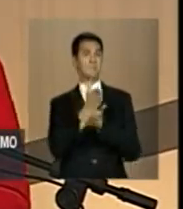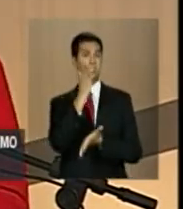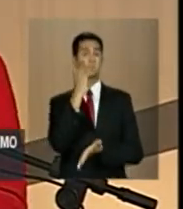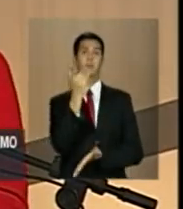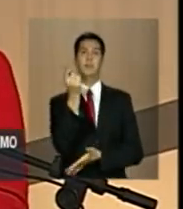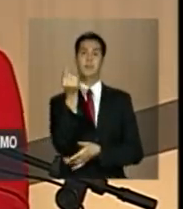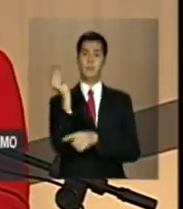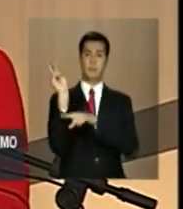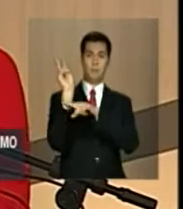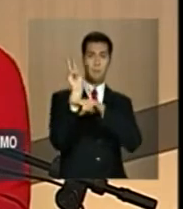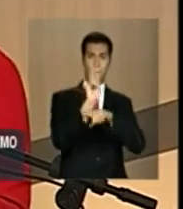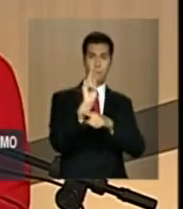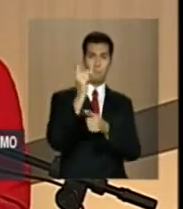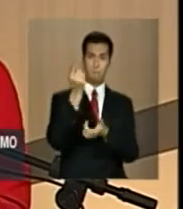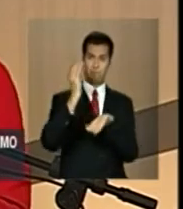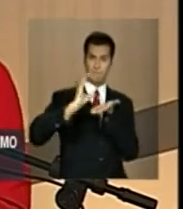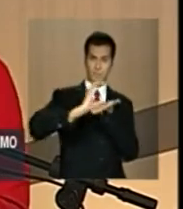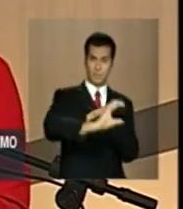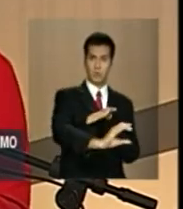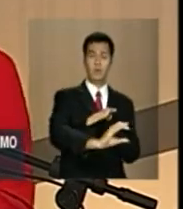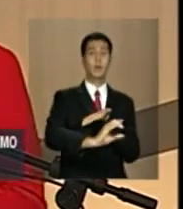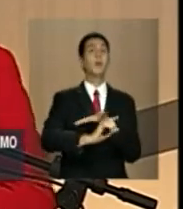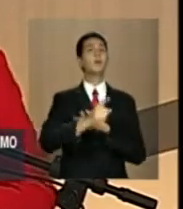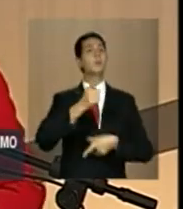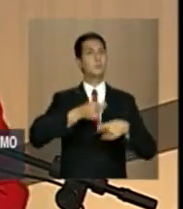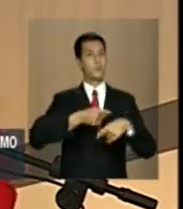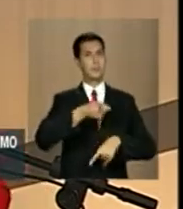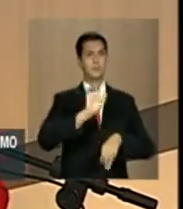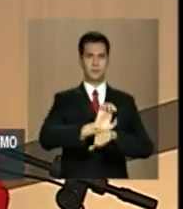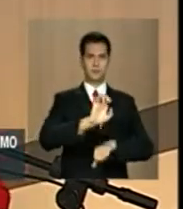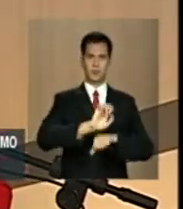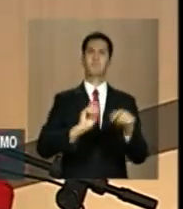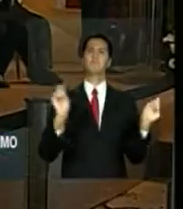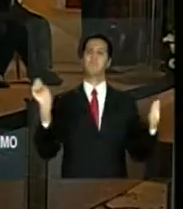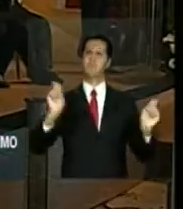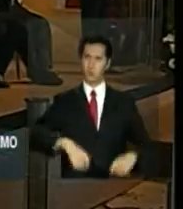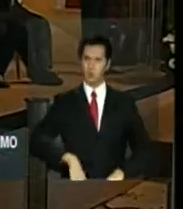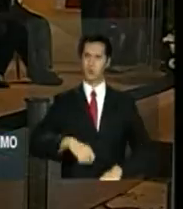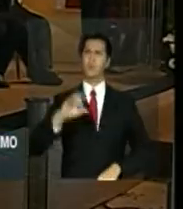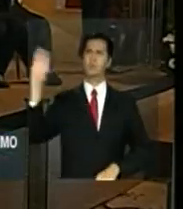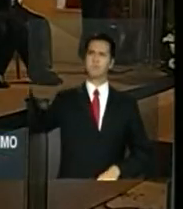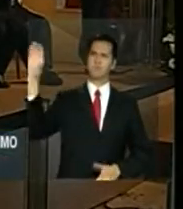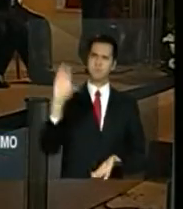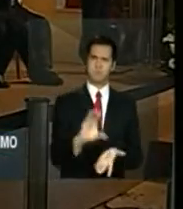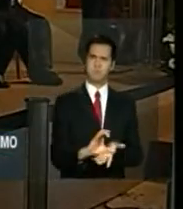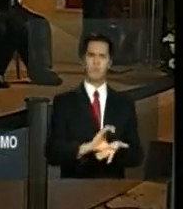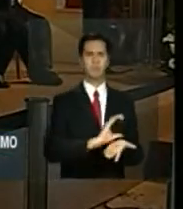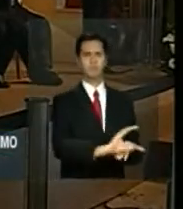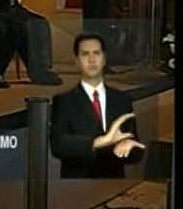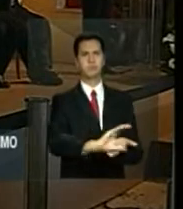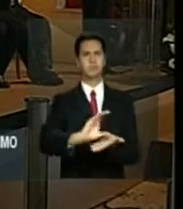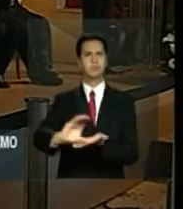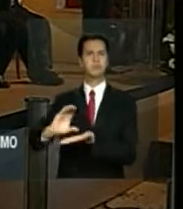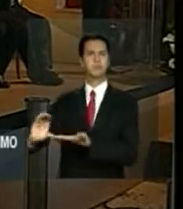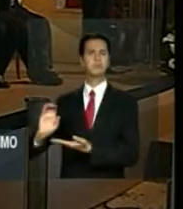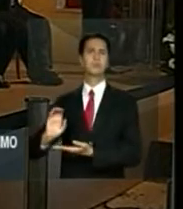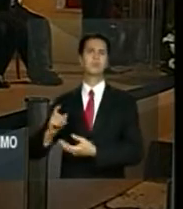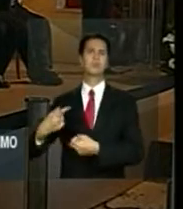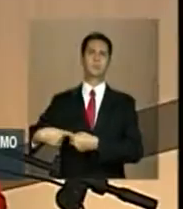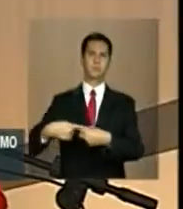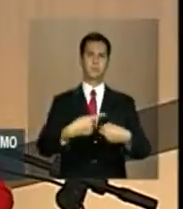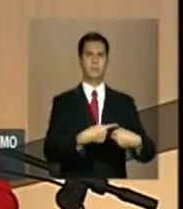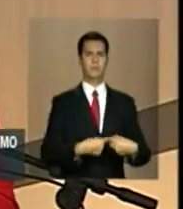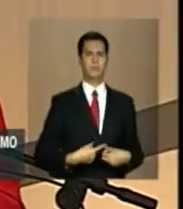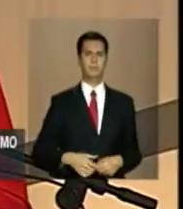os seus próprios pés. Pode tomar esse financiamento, pode investir nos municípios em parceria com os